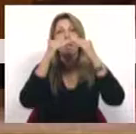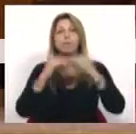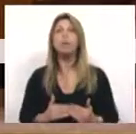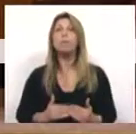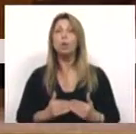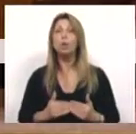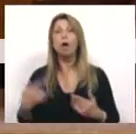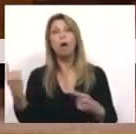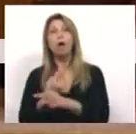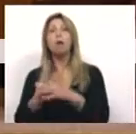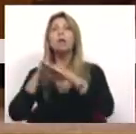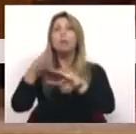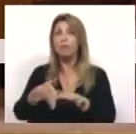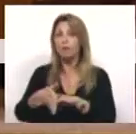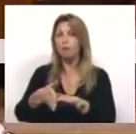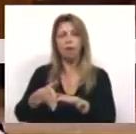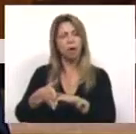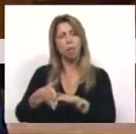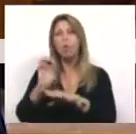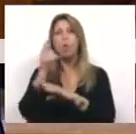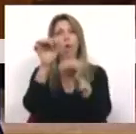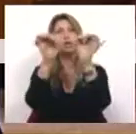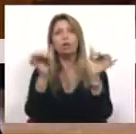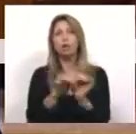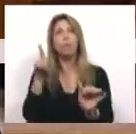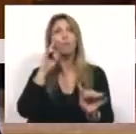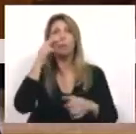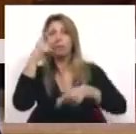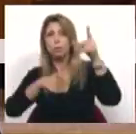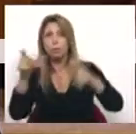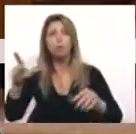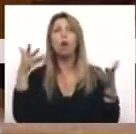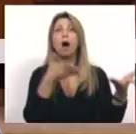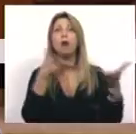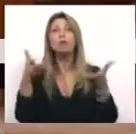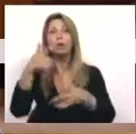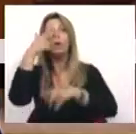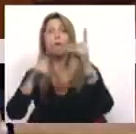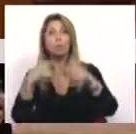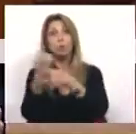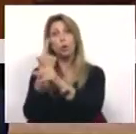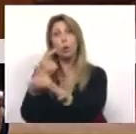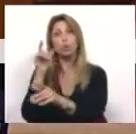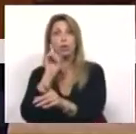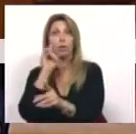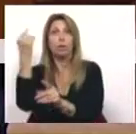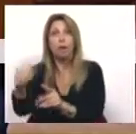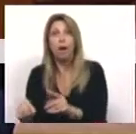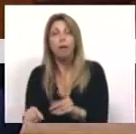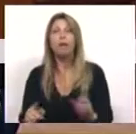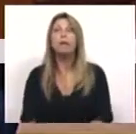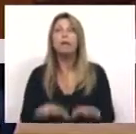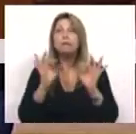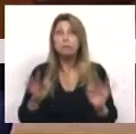seus dispositivos de intervenção e o seu sistema de proteção civil, de auxílio a pessoas e bens, nem sequer, como é